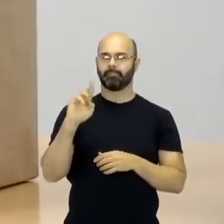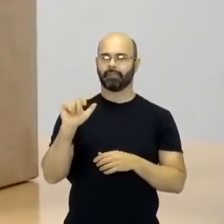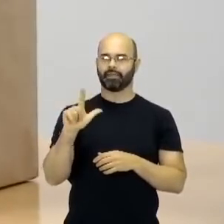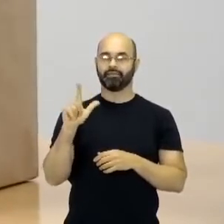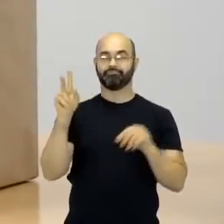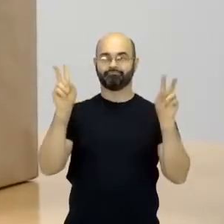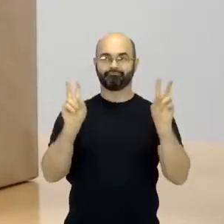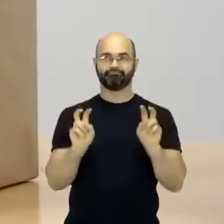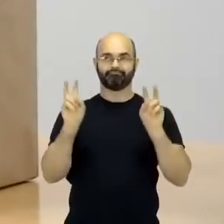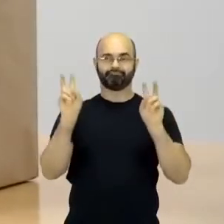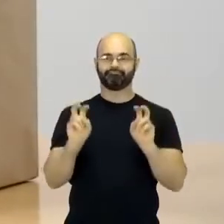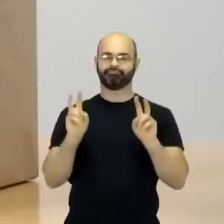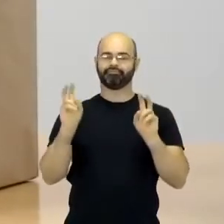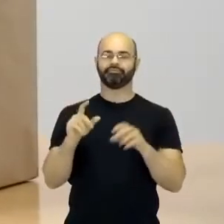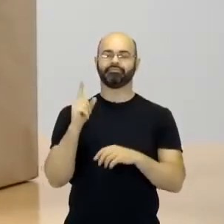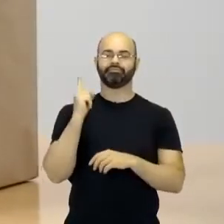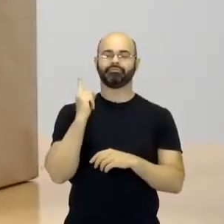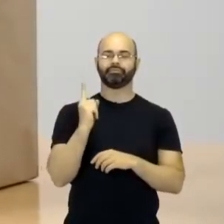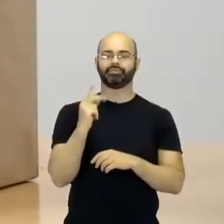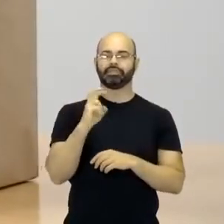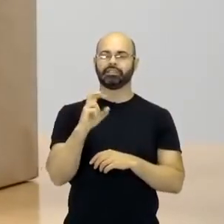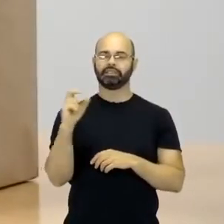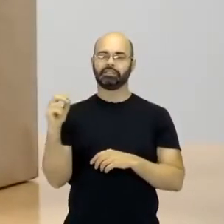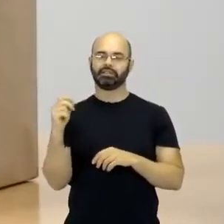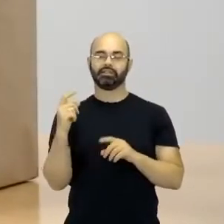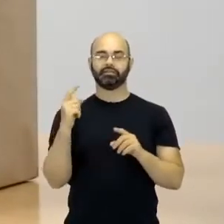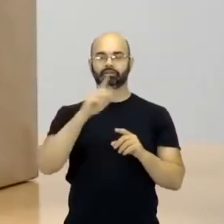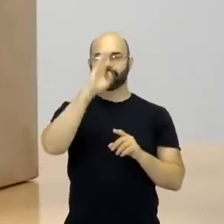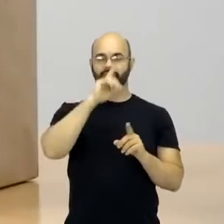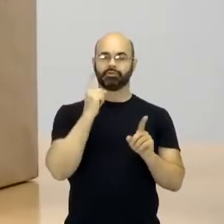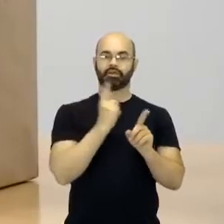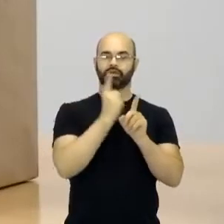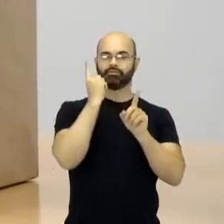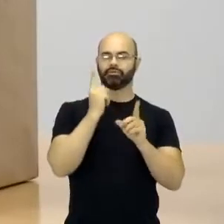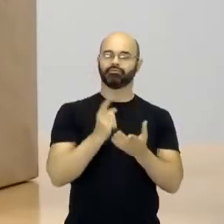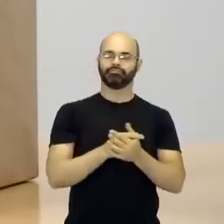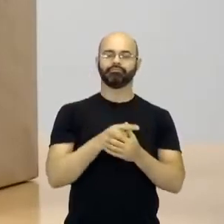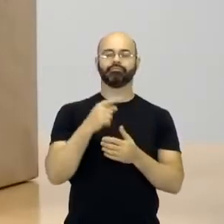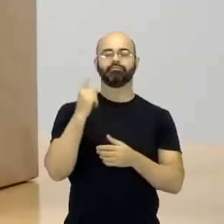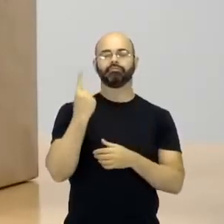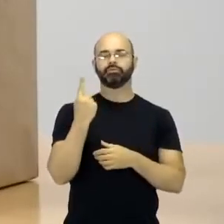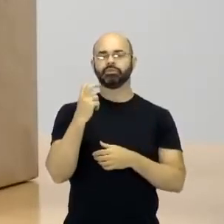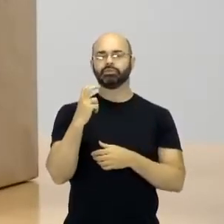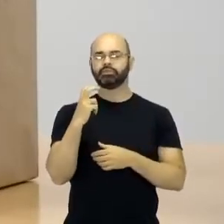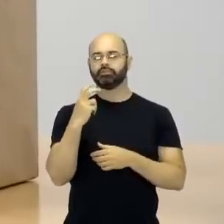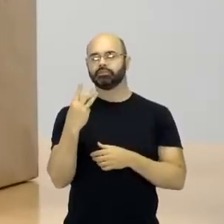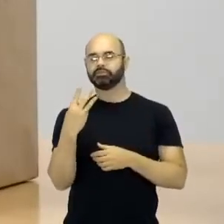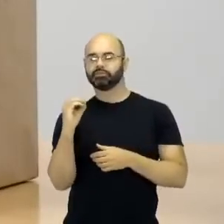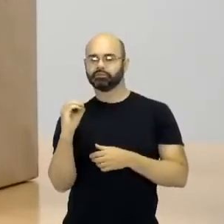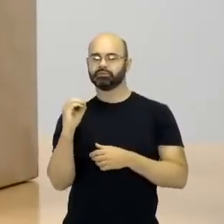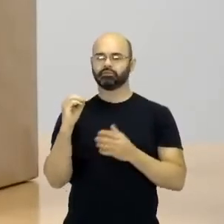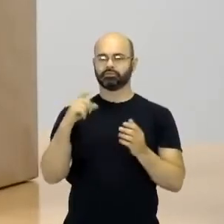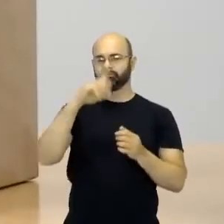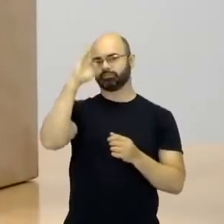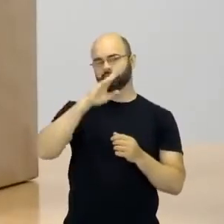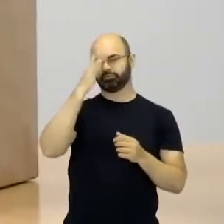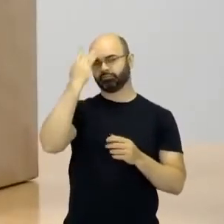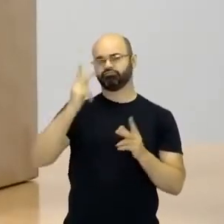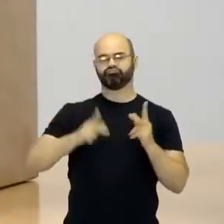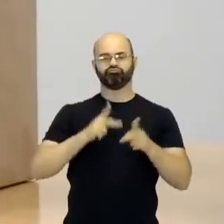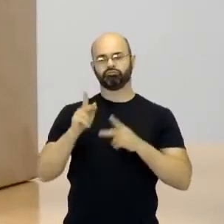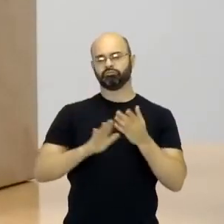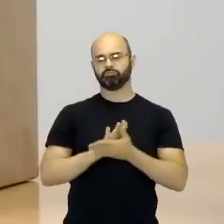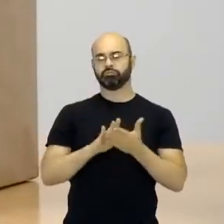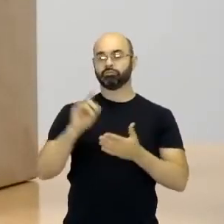o Brasil em 1500. De 1500 a 1530, o Brasil ele não estava povoado, né,